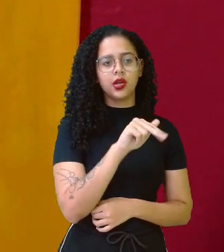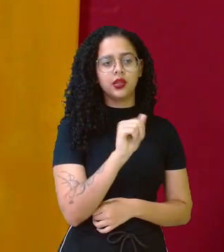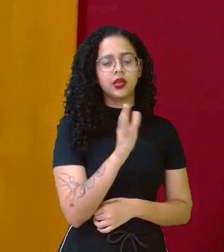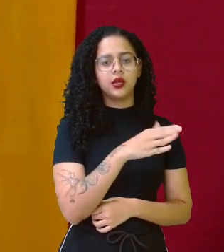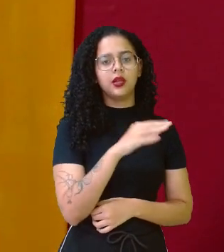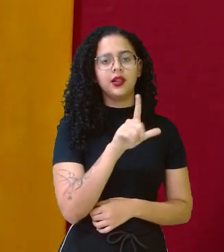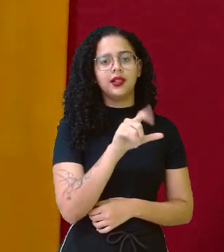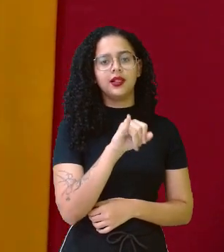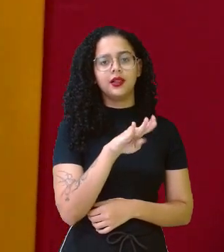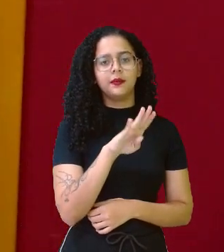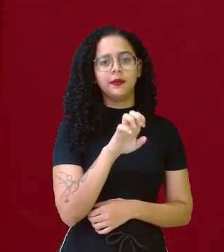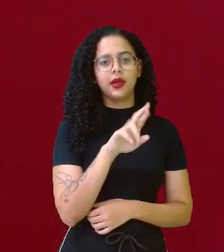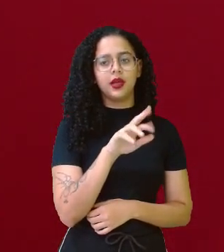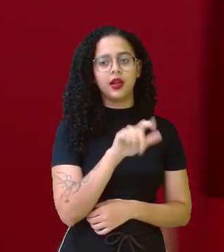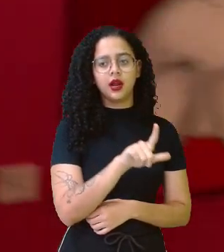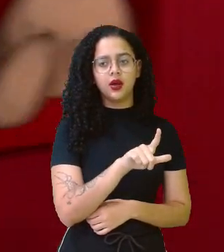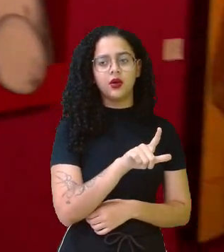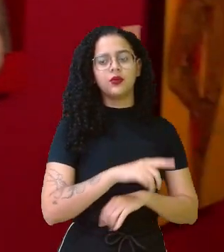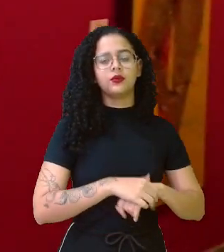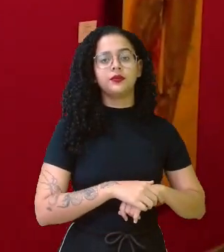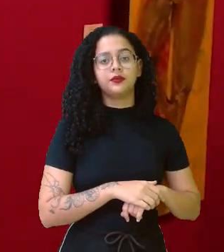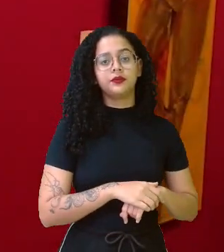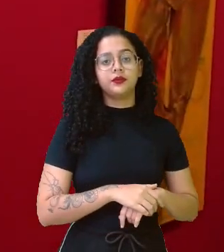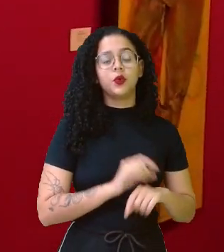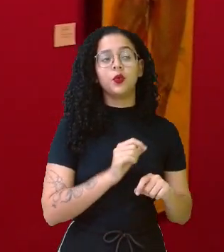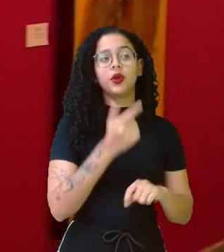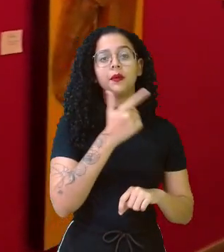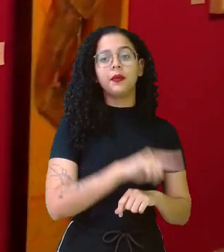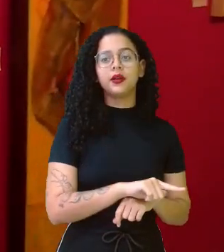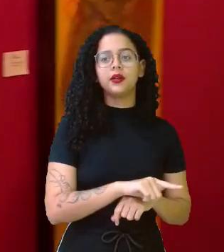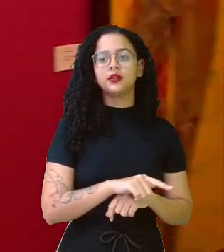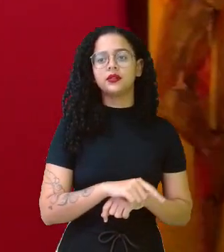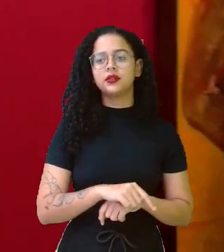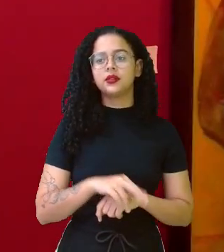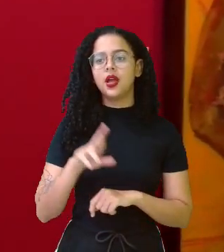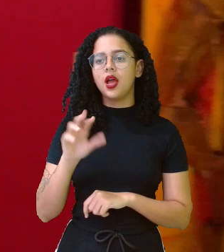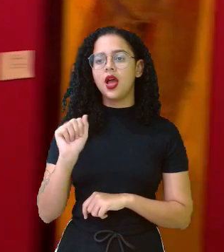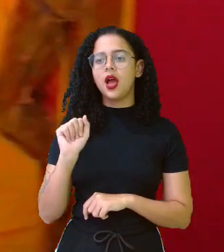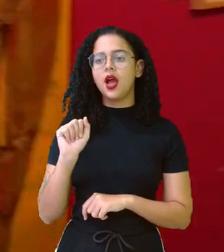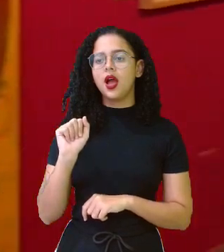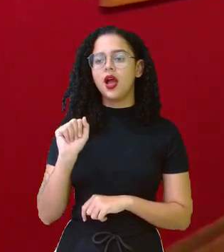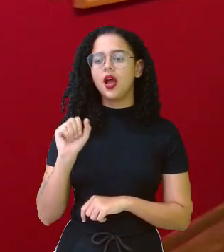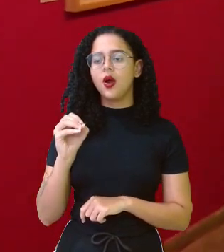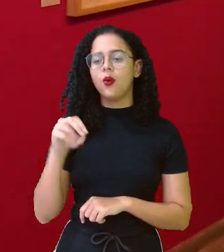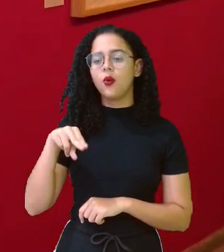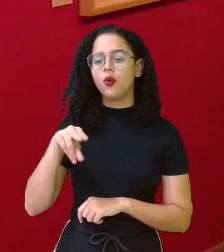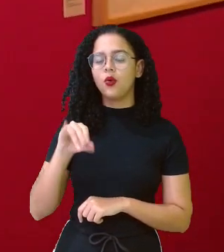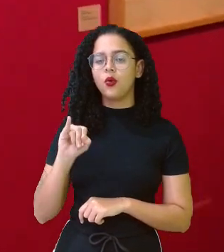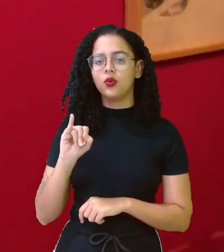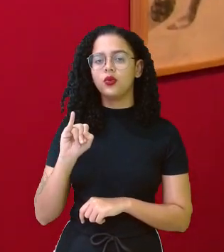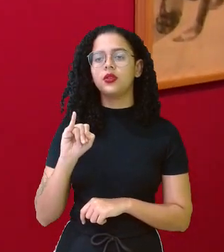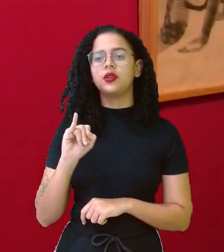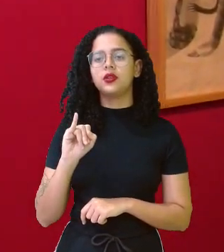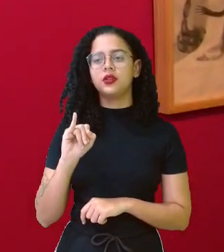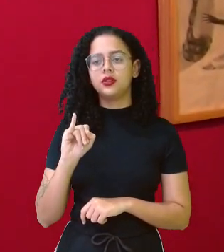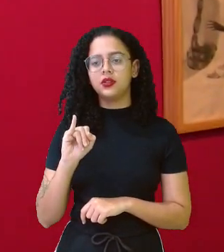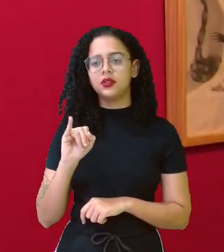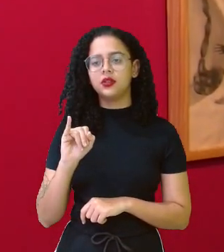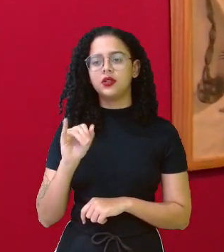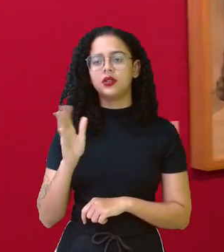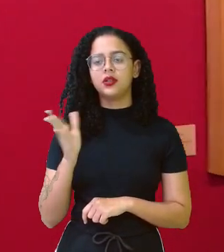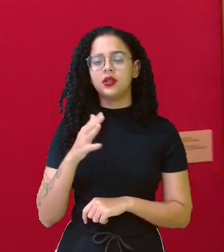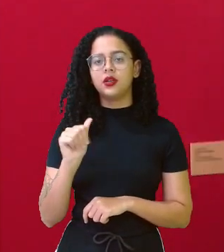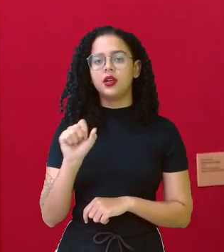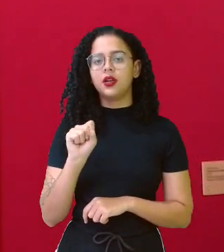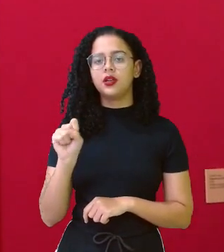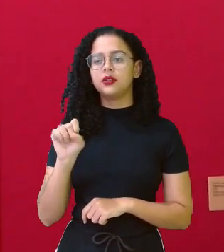Liberal. E quem mais? Raoni Assis. Raoni que estava expondo agora há